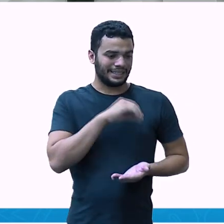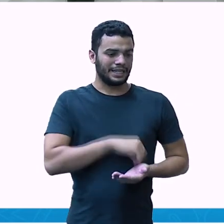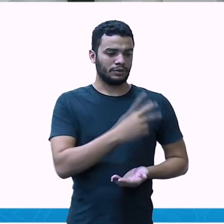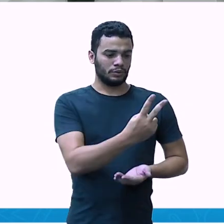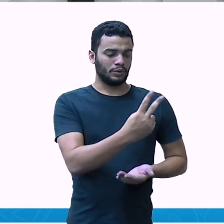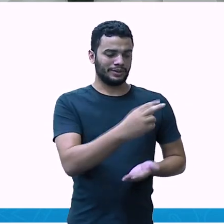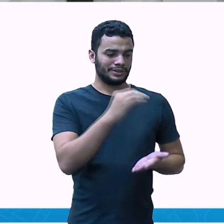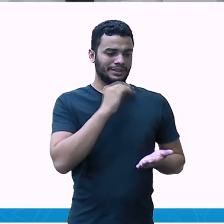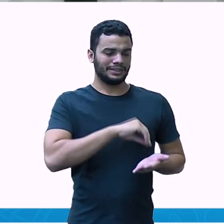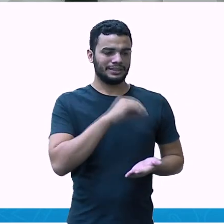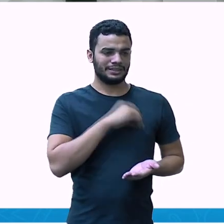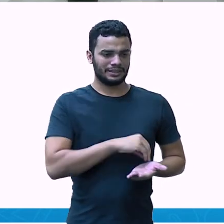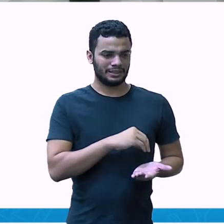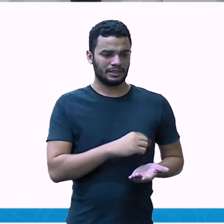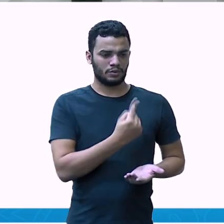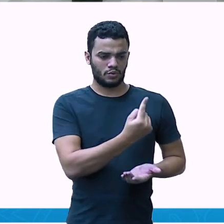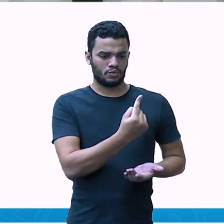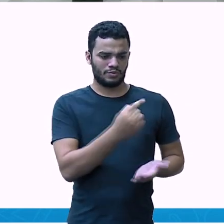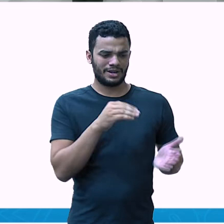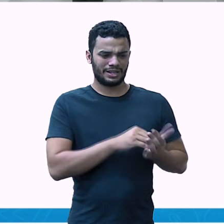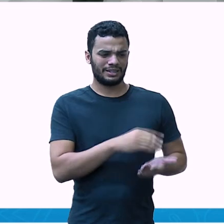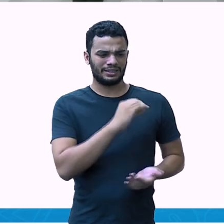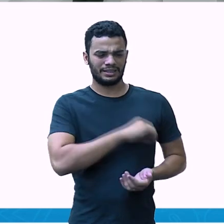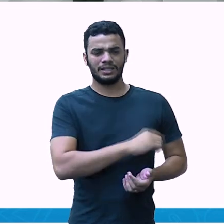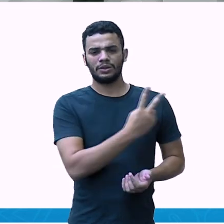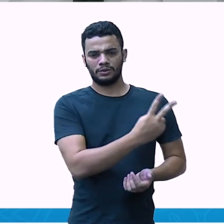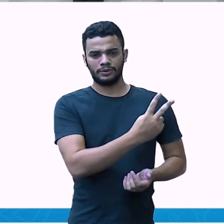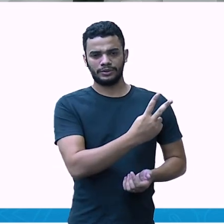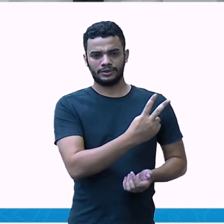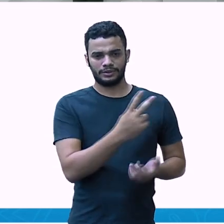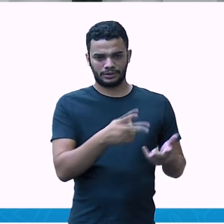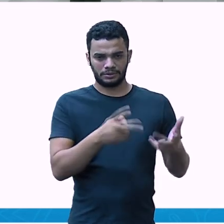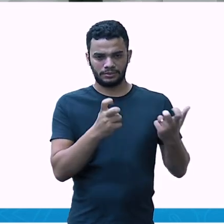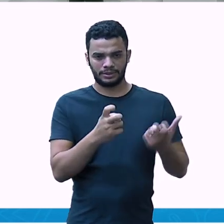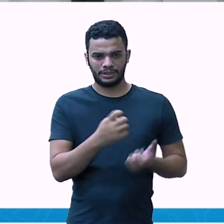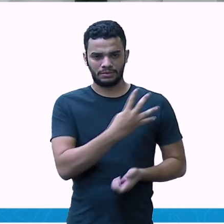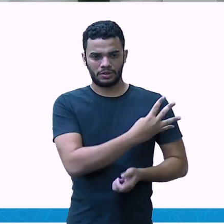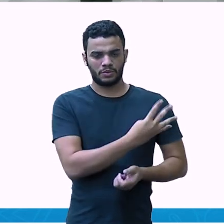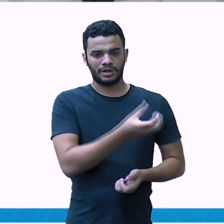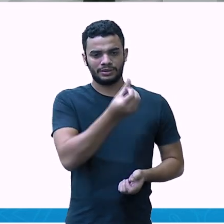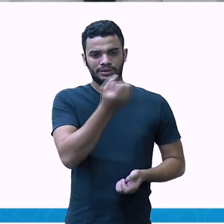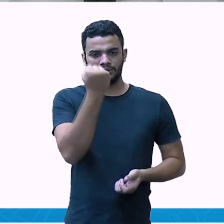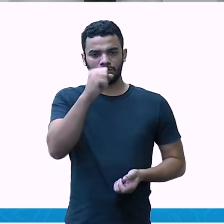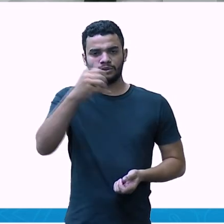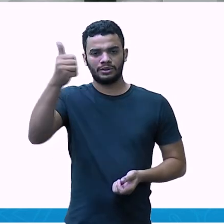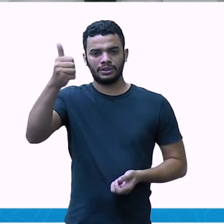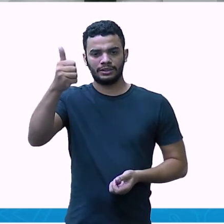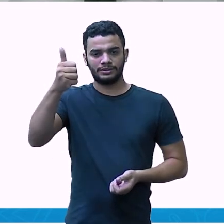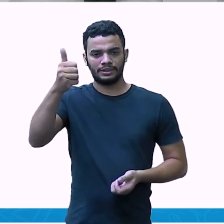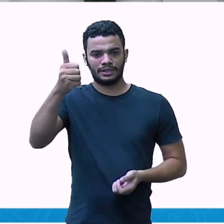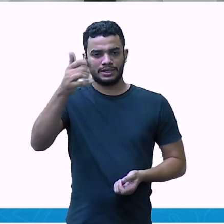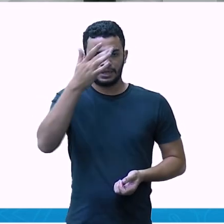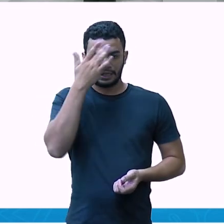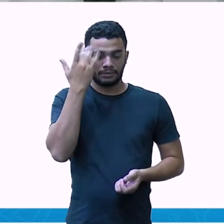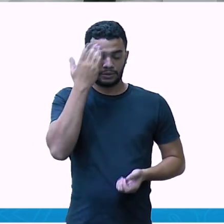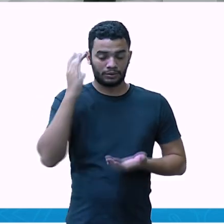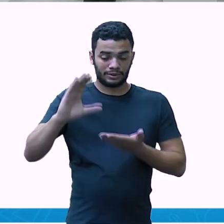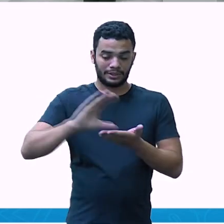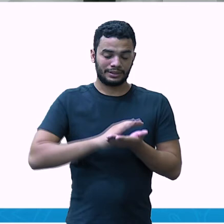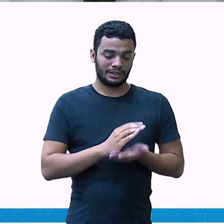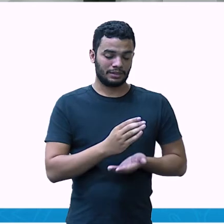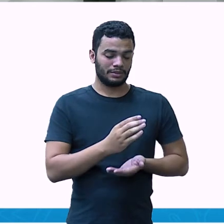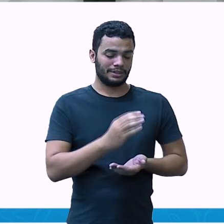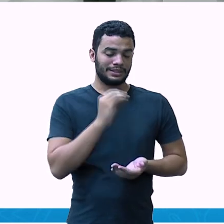Aqui, 6, 8, 10, 7